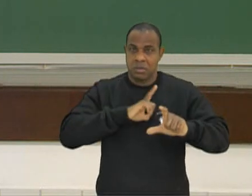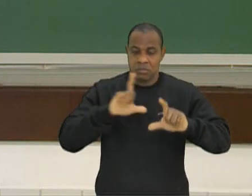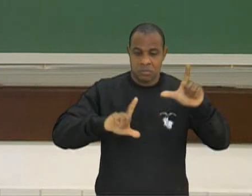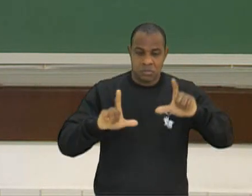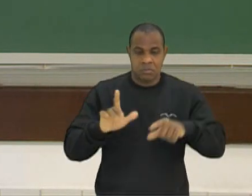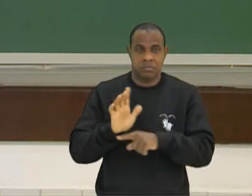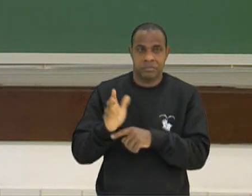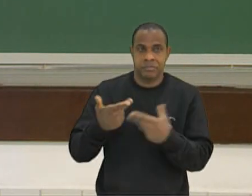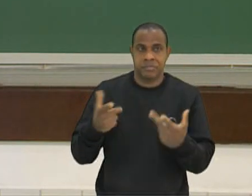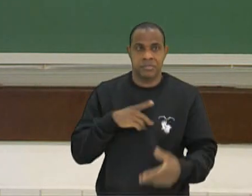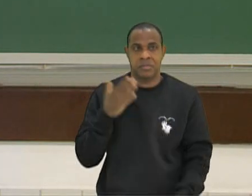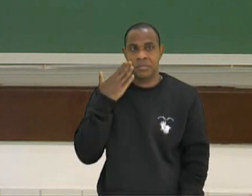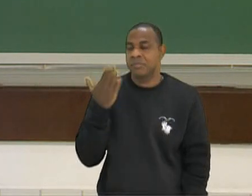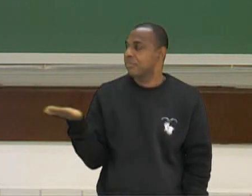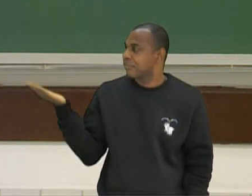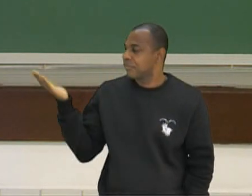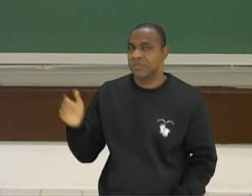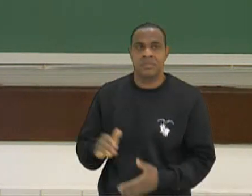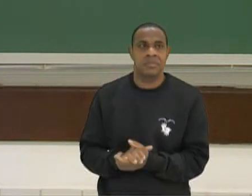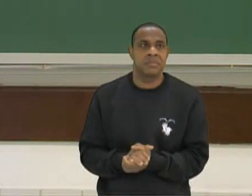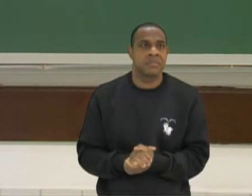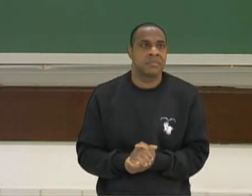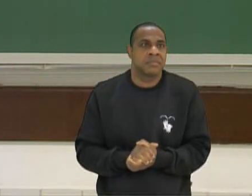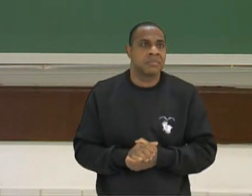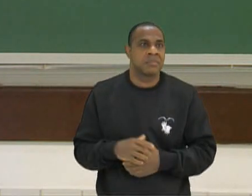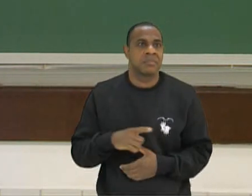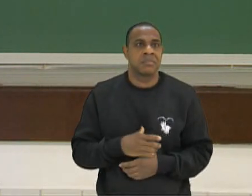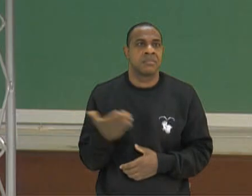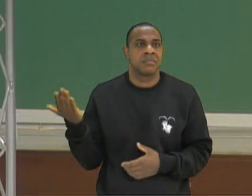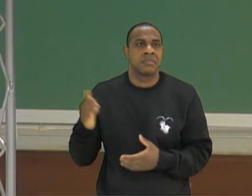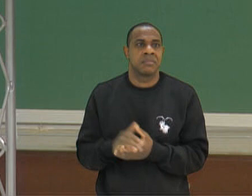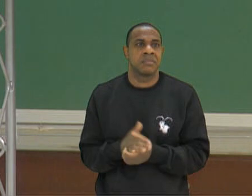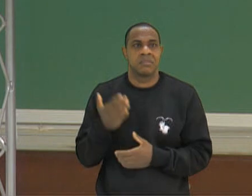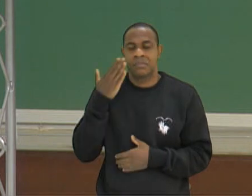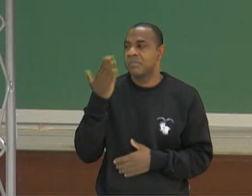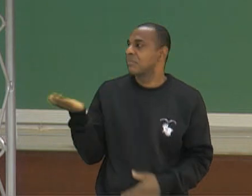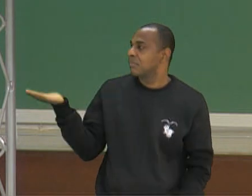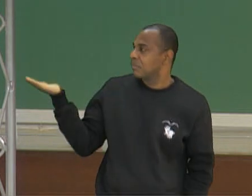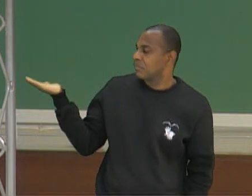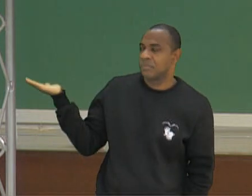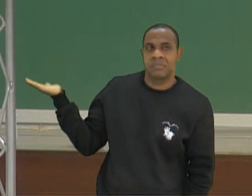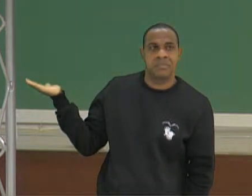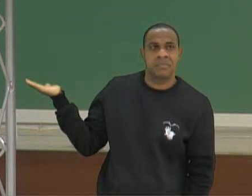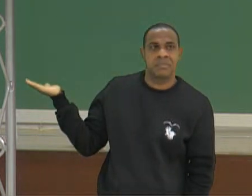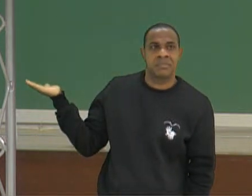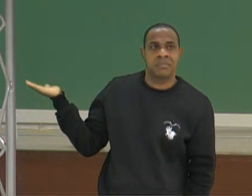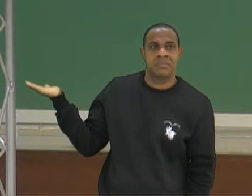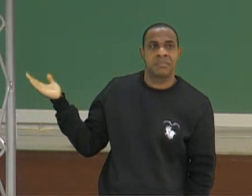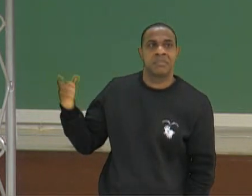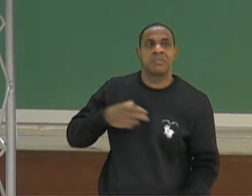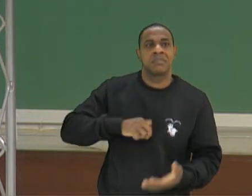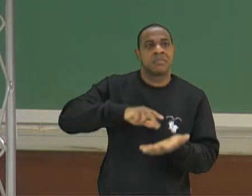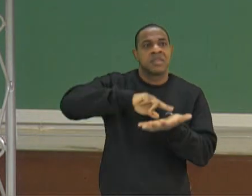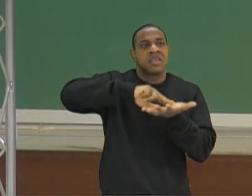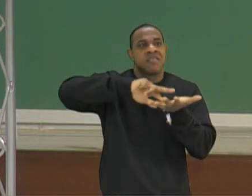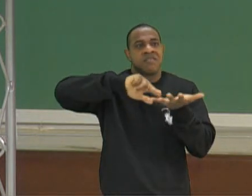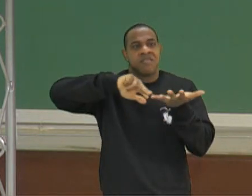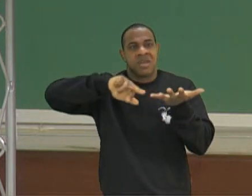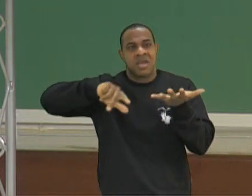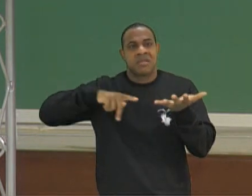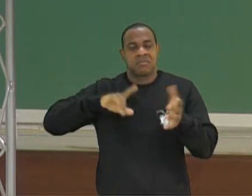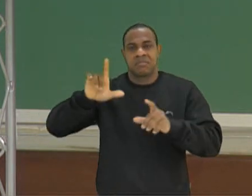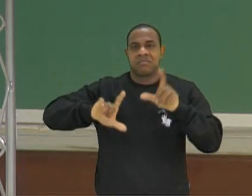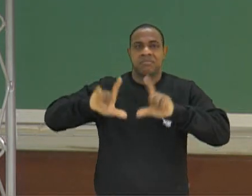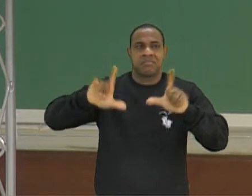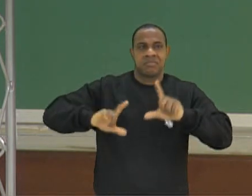muitos anos. Olha uns exemplos aqui, ó. Então você tem a History Channel, HBO, Telecine, você tem um monte de Telecine, você tem